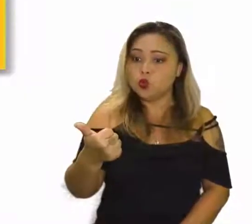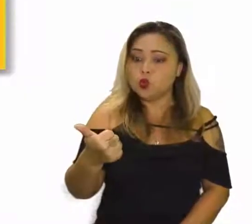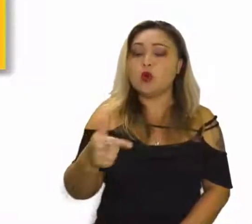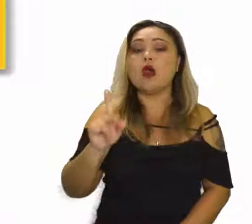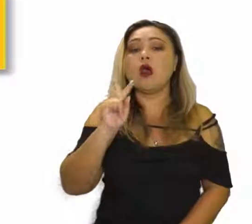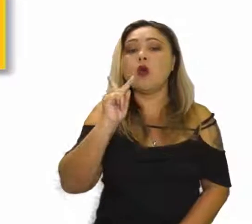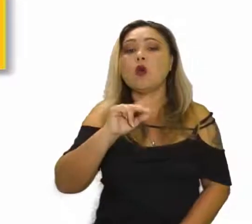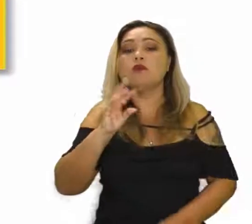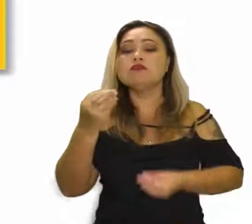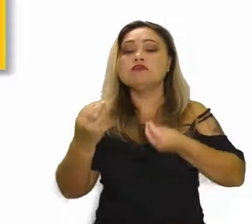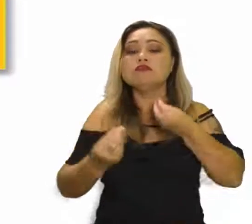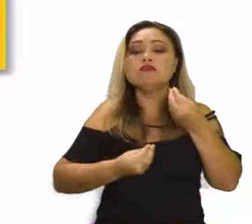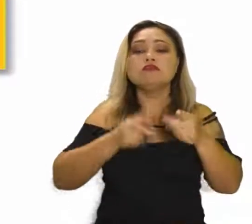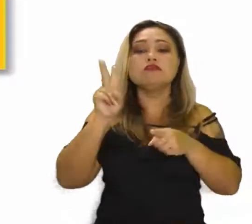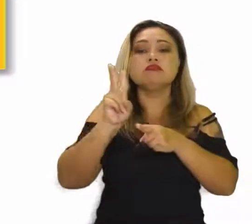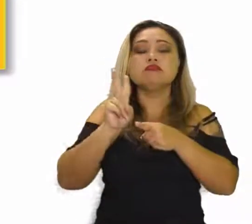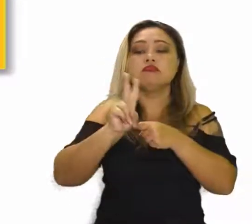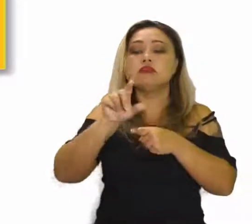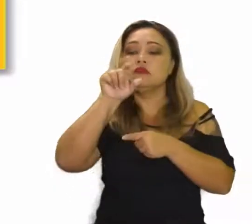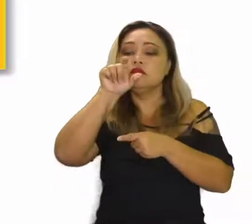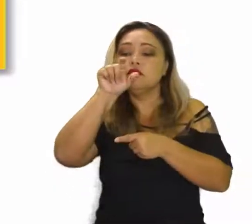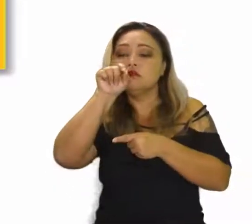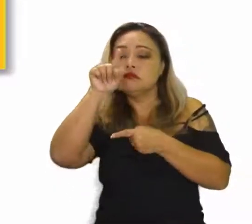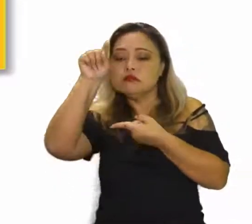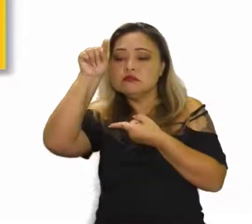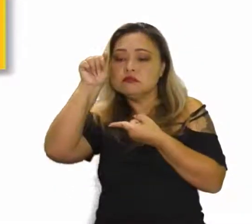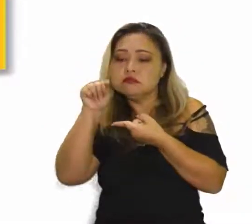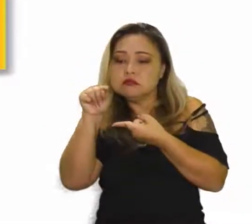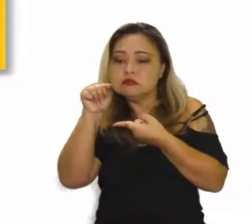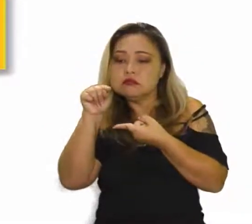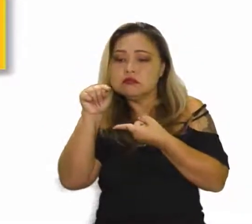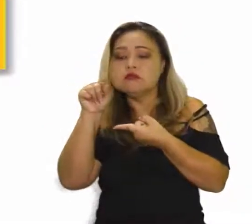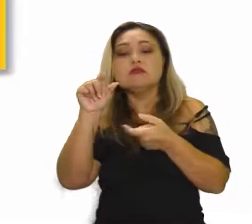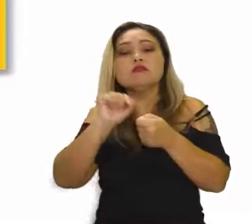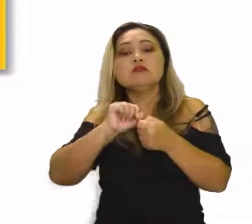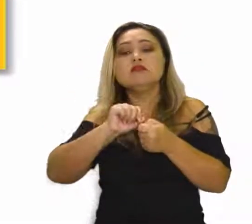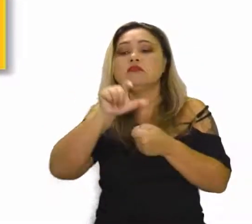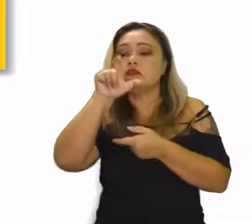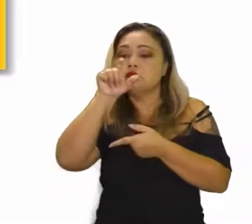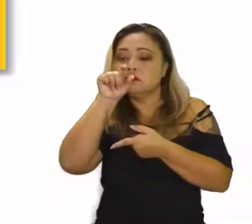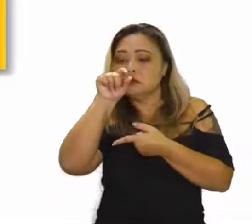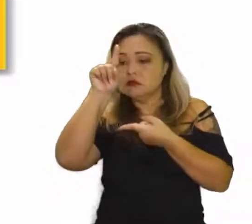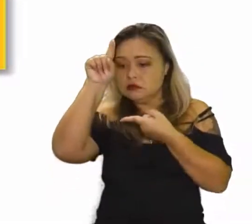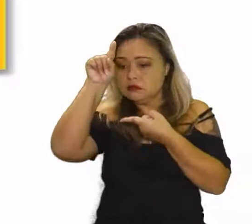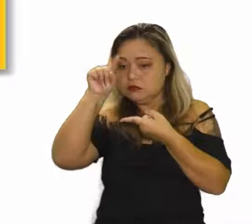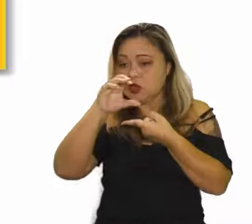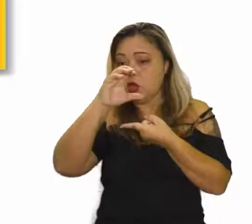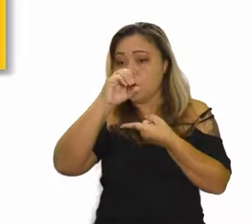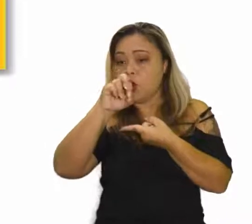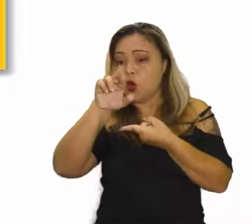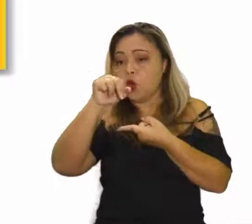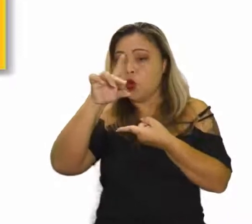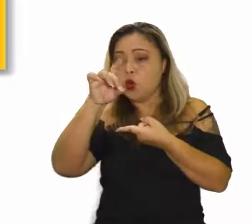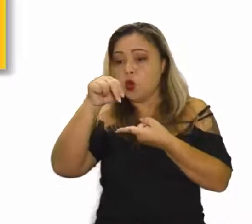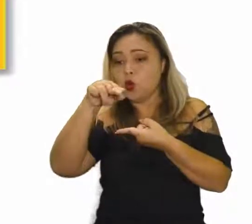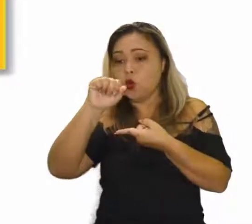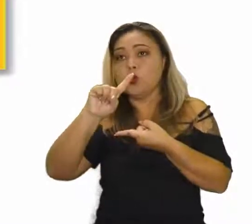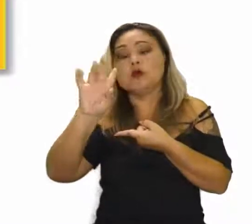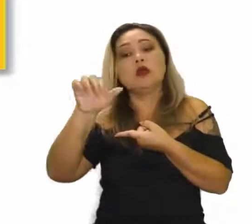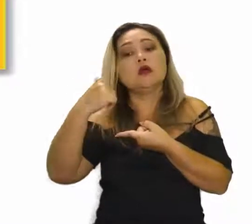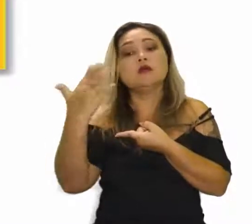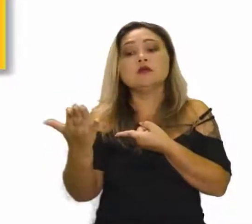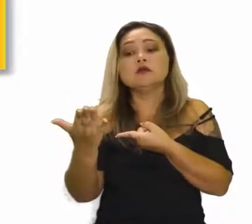falar sobre manejo e criação de codornas. Codornas, sim. Minhas